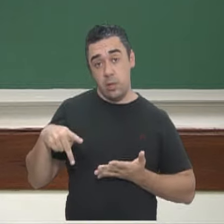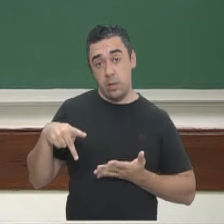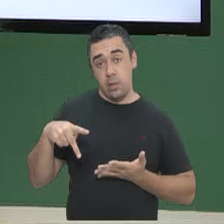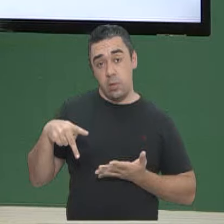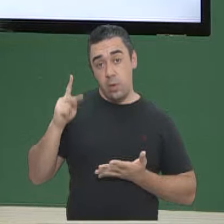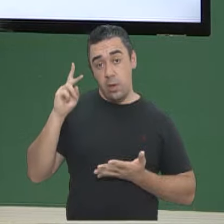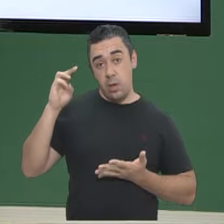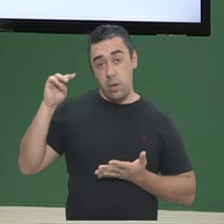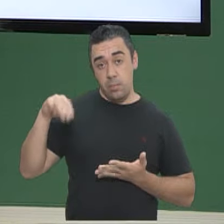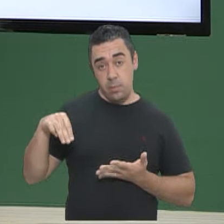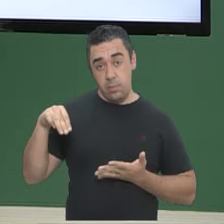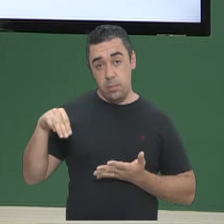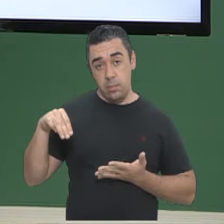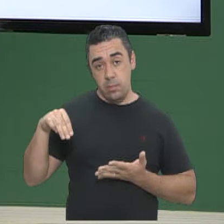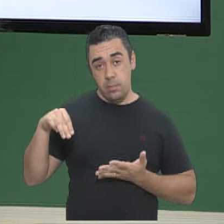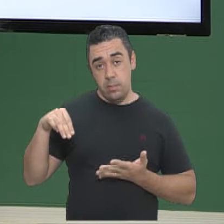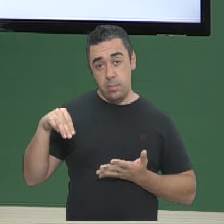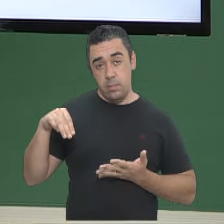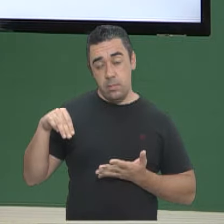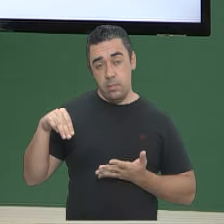42.000 metros, tá?